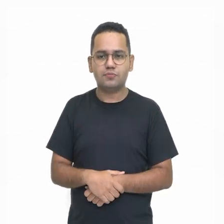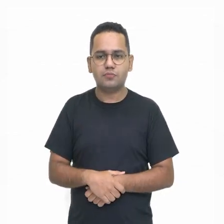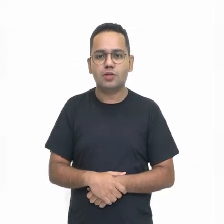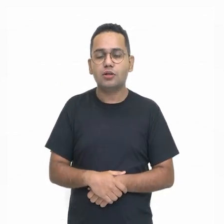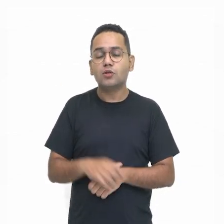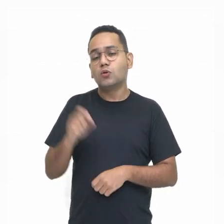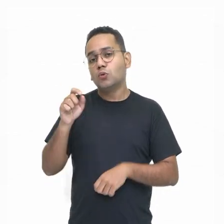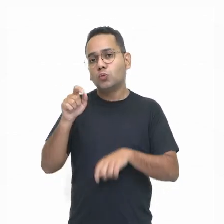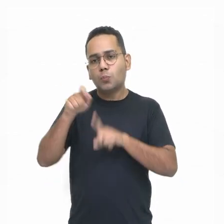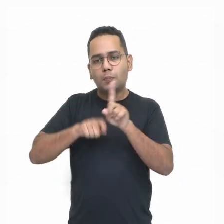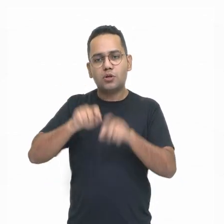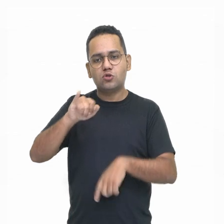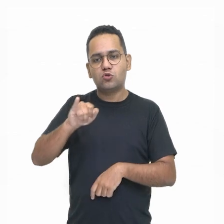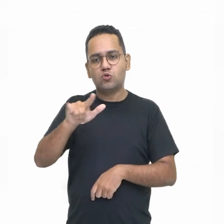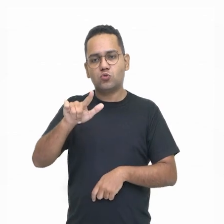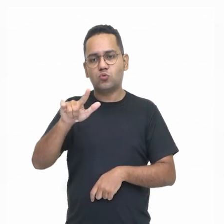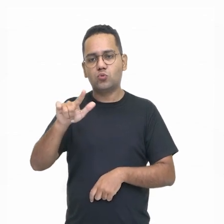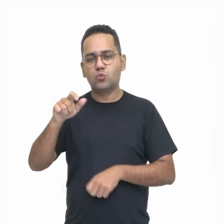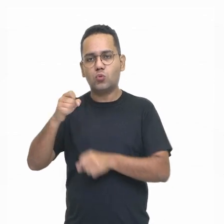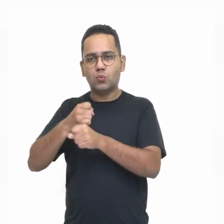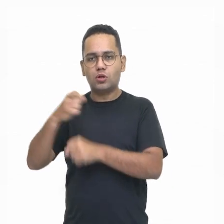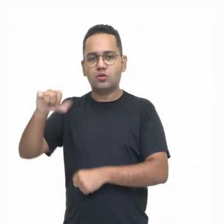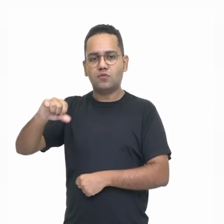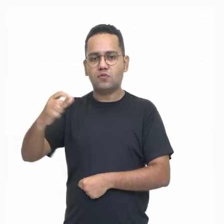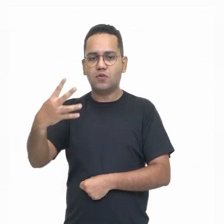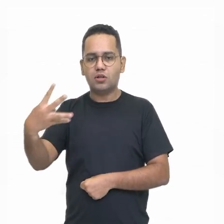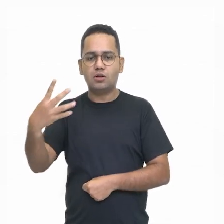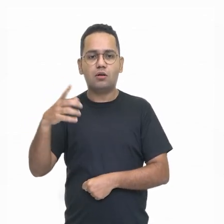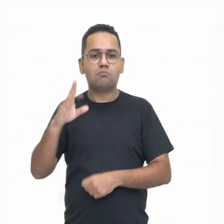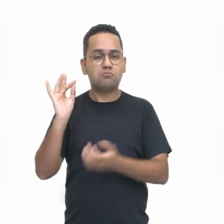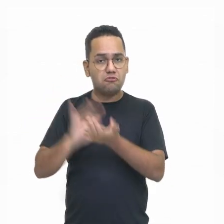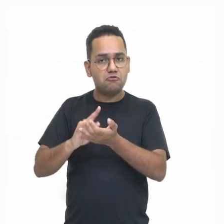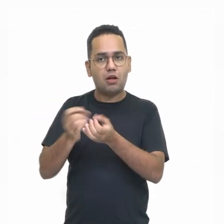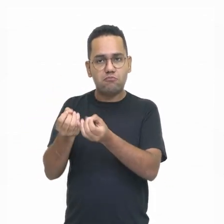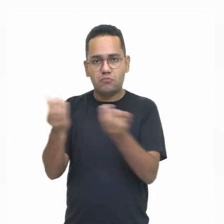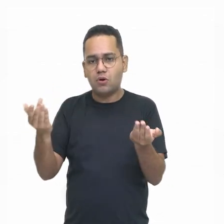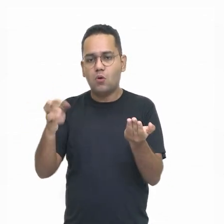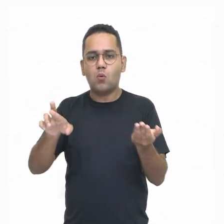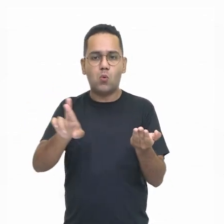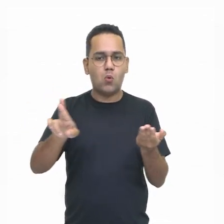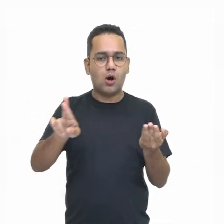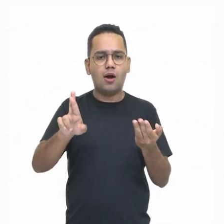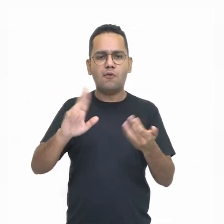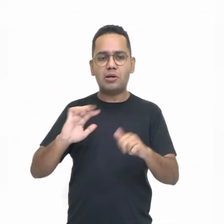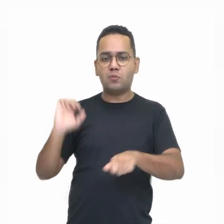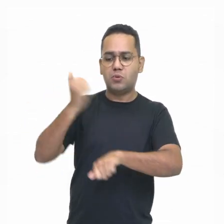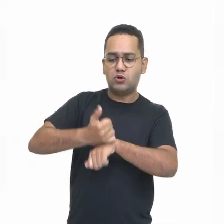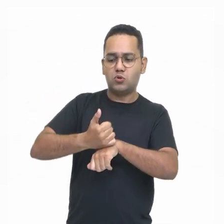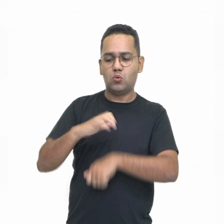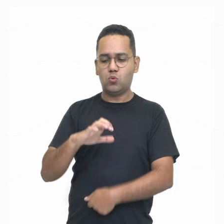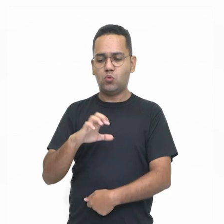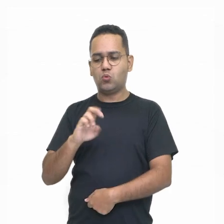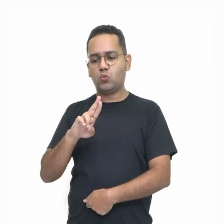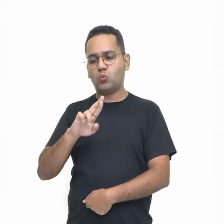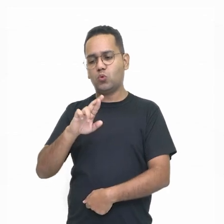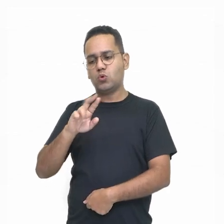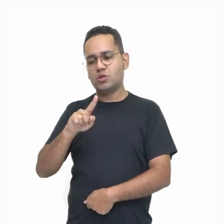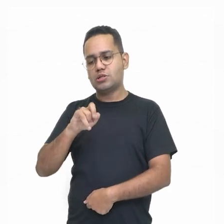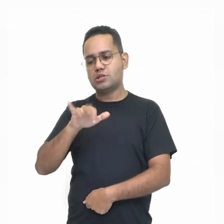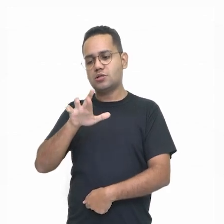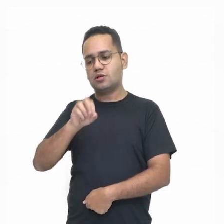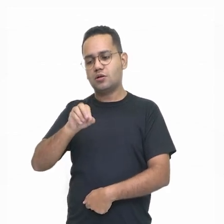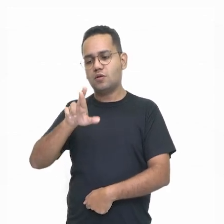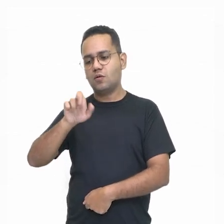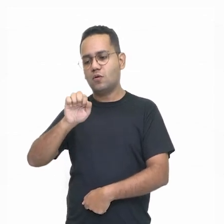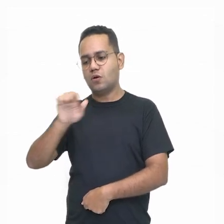94, o real foi lançado como nova moeda nacional, substituindo o Cruzeiro Real, que foi uma das moedas antigas que